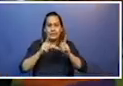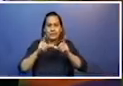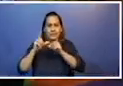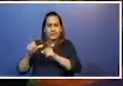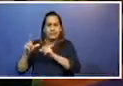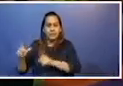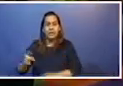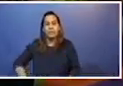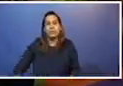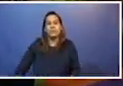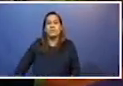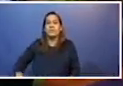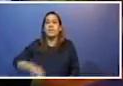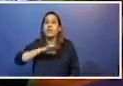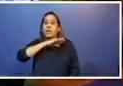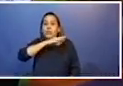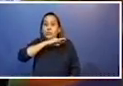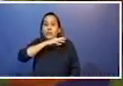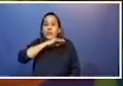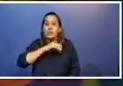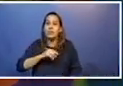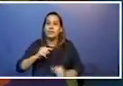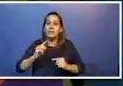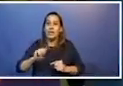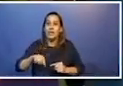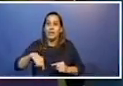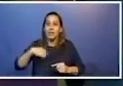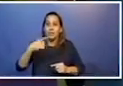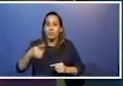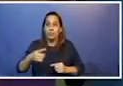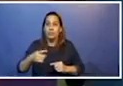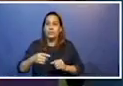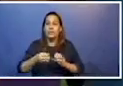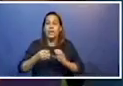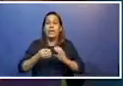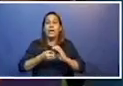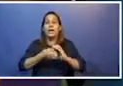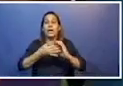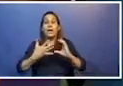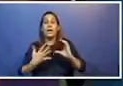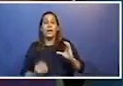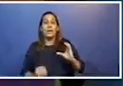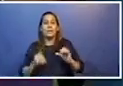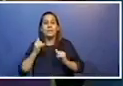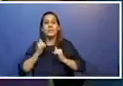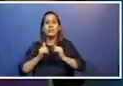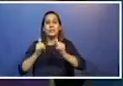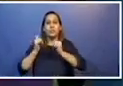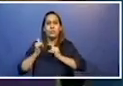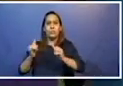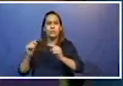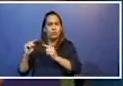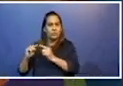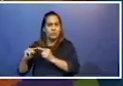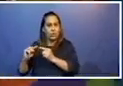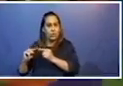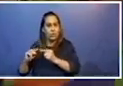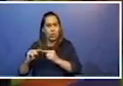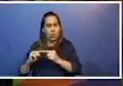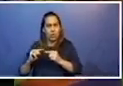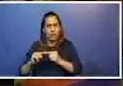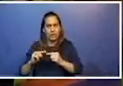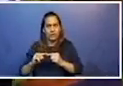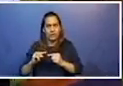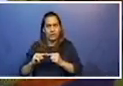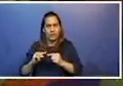de animais. E depois também aqui tem várias informações relacionadas